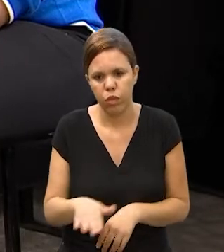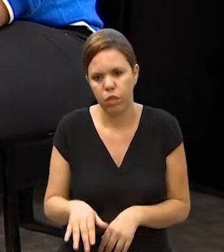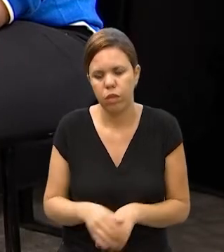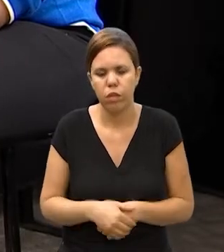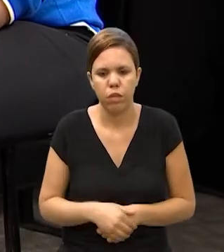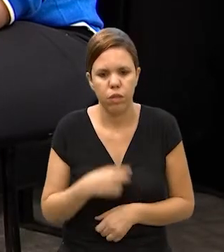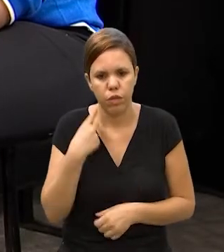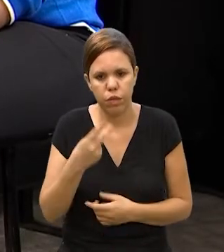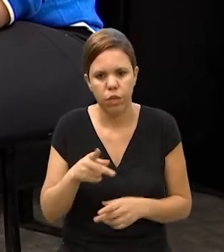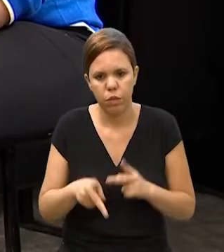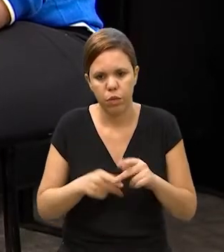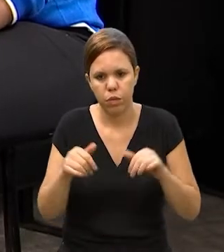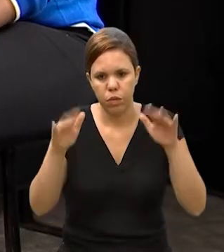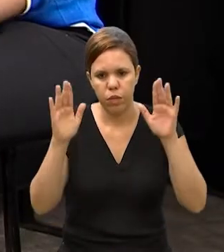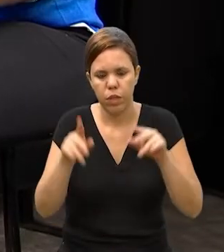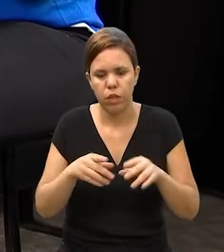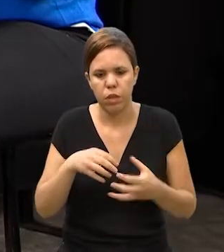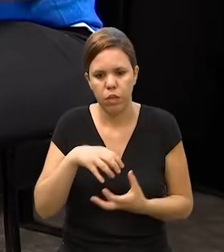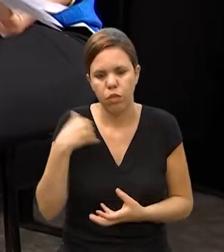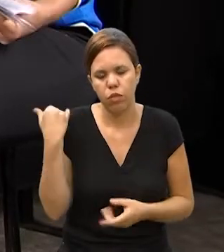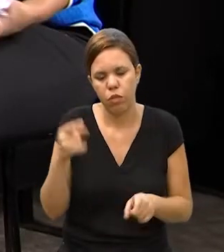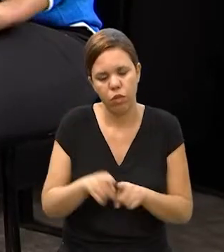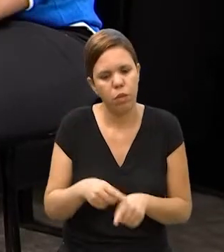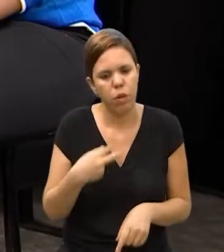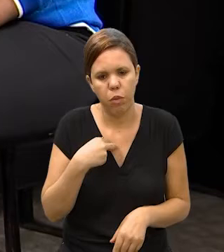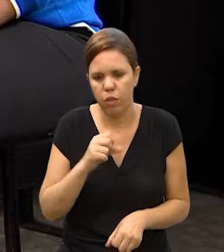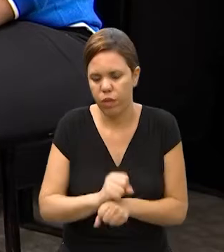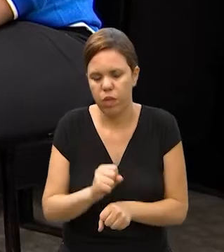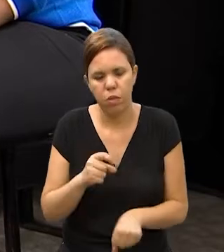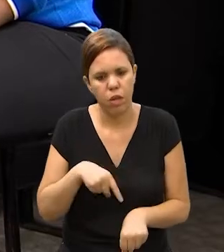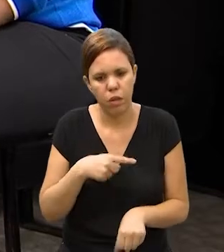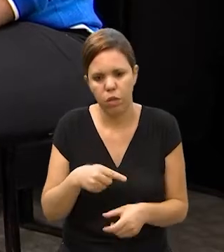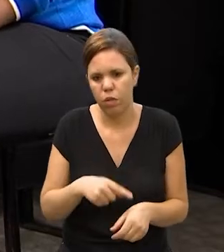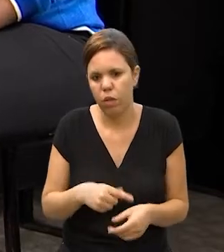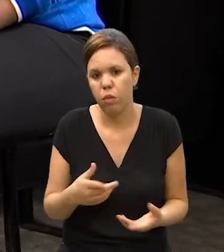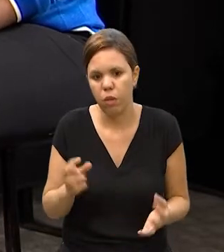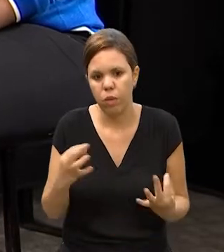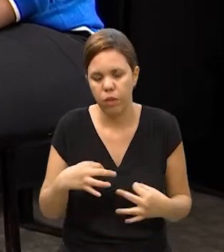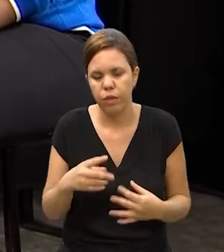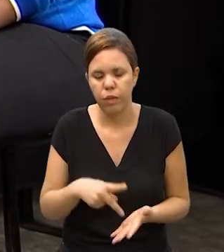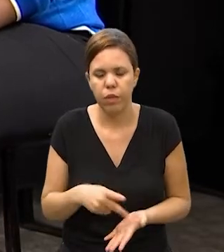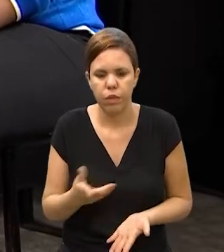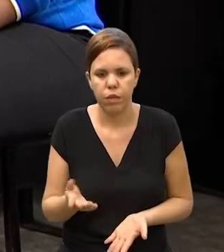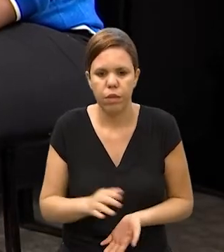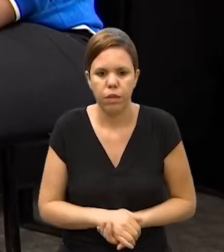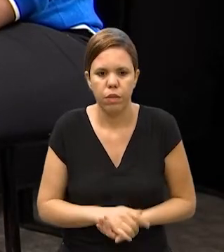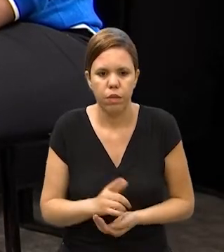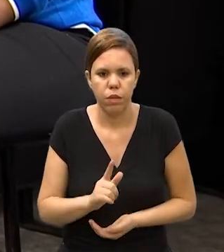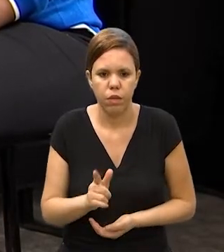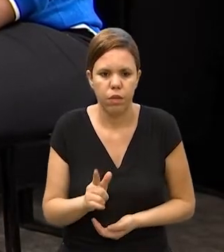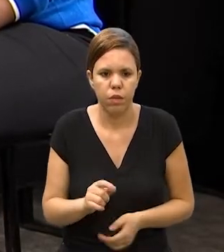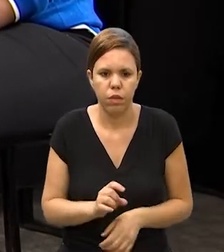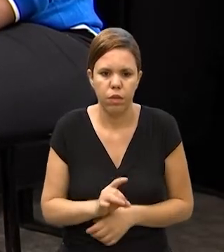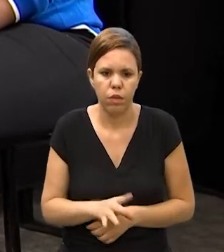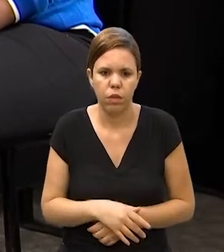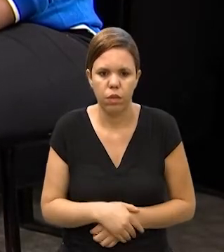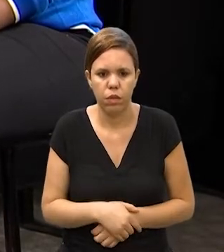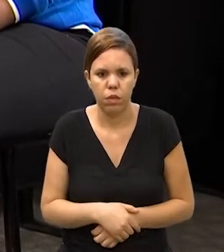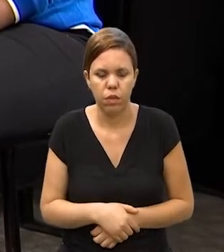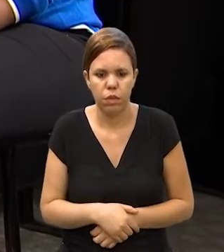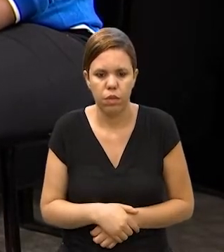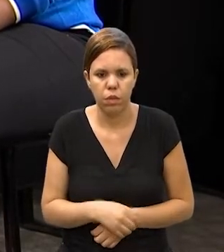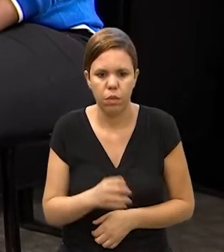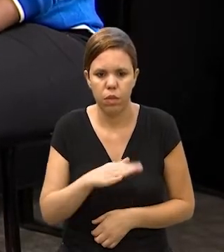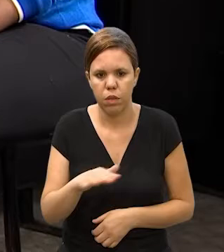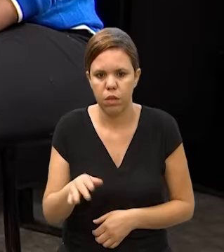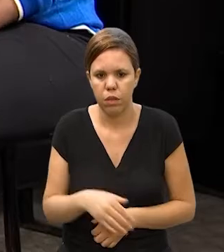vereador? Os mais velhos, os idosos também não podem ficar esperando esse tempo todo. Perfeito. Óbvio que não vai só para